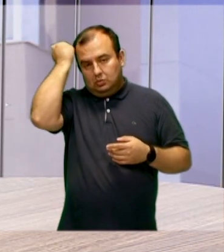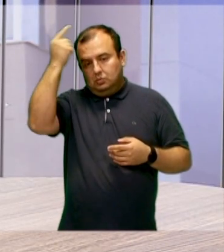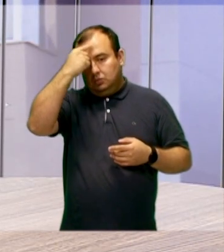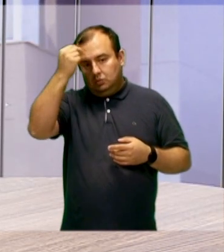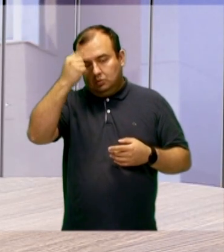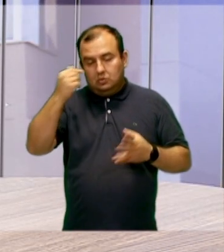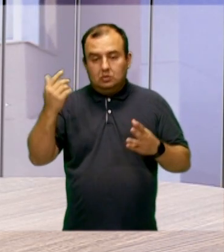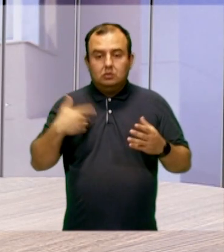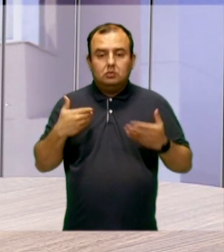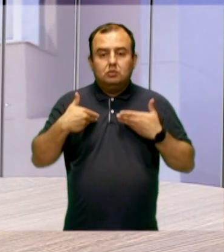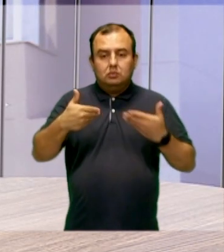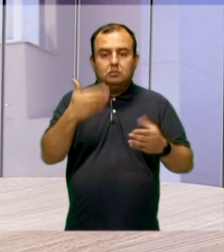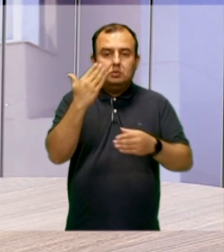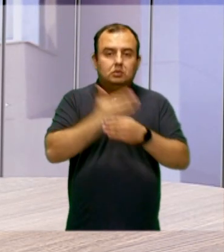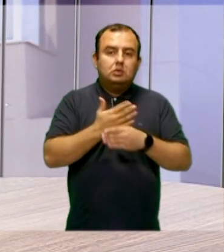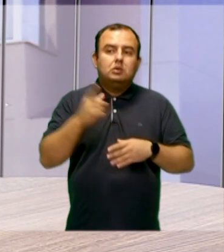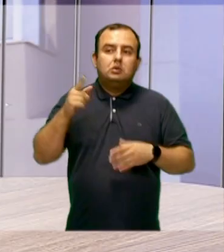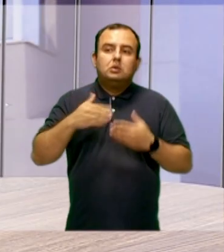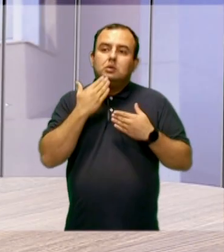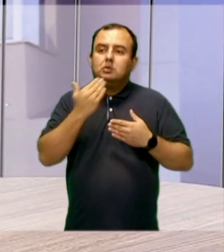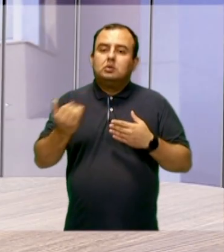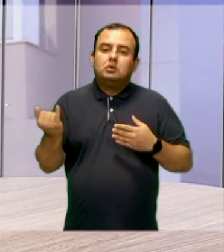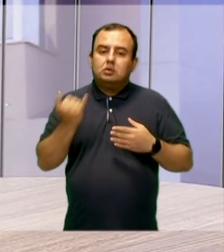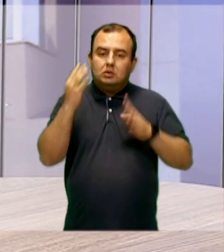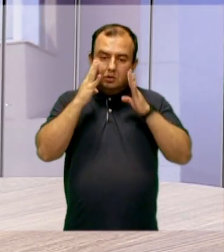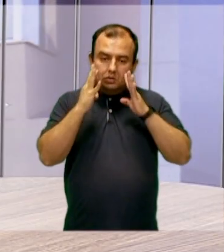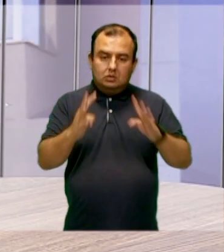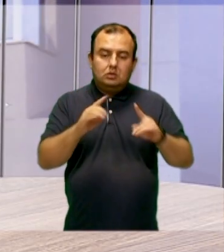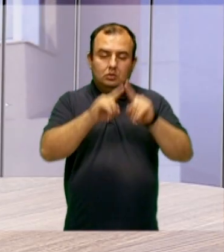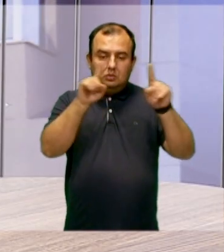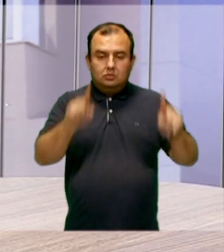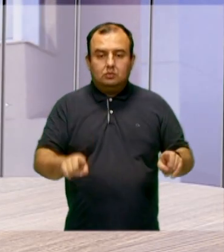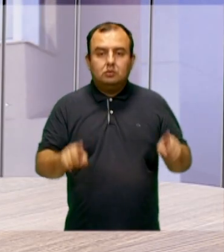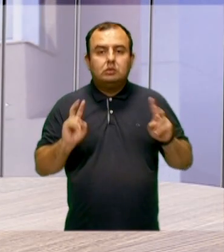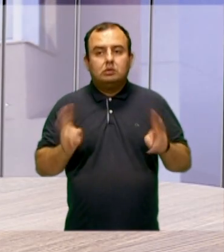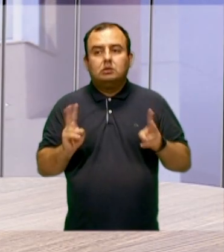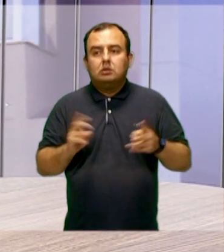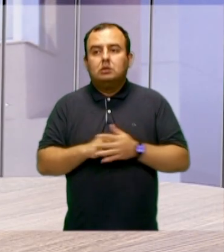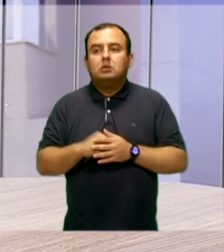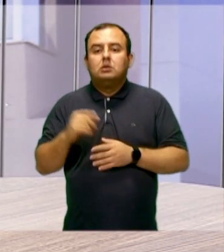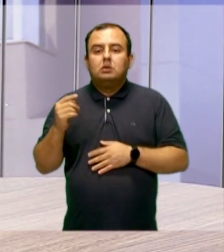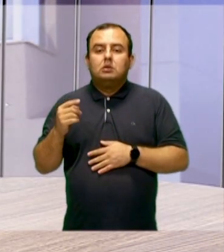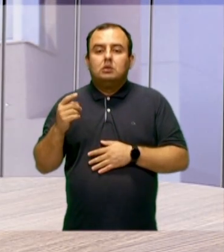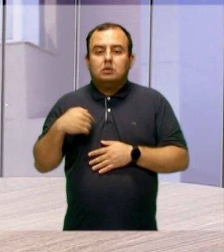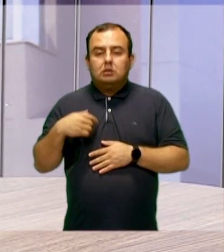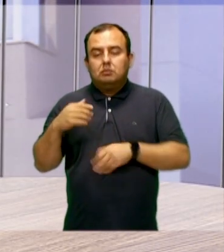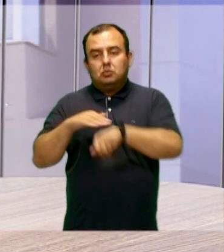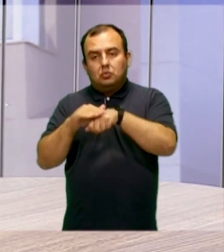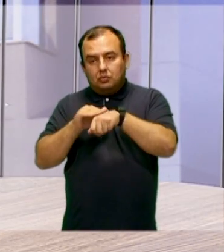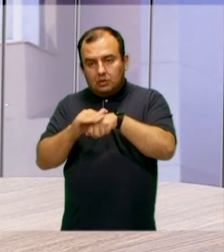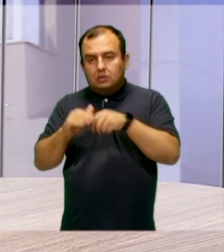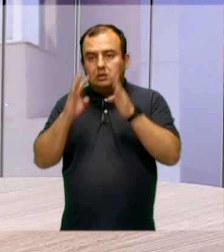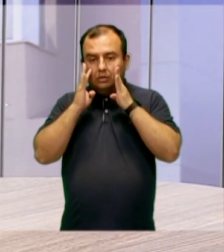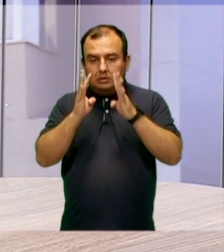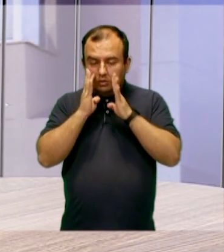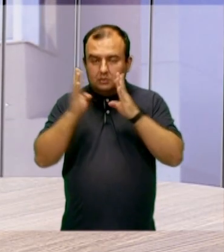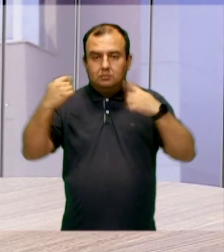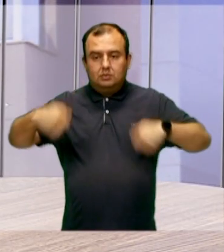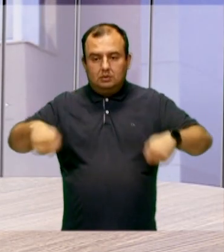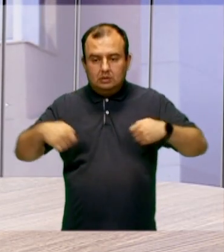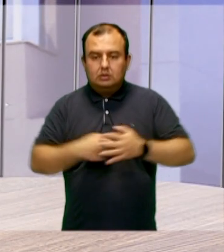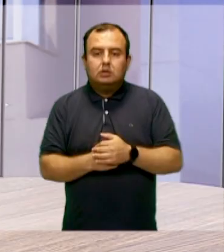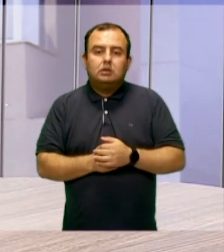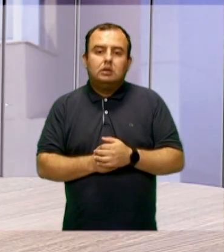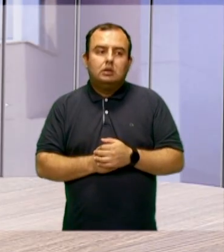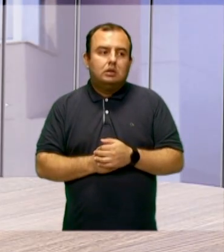na pasta, eles me pediram uma coisa muito importante, que era dar atenção ao servidor. A gente tem que pelo menos ouvir, conversar,